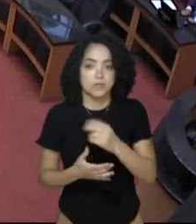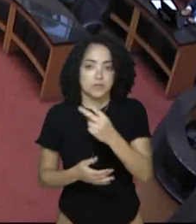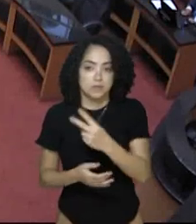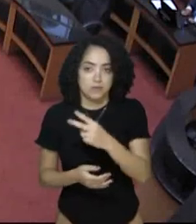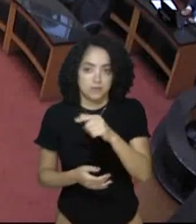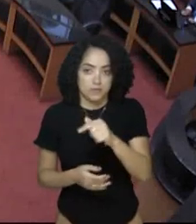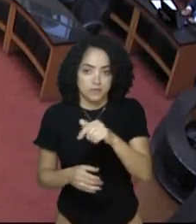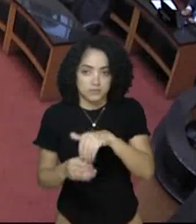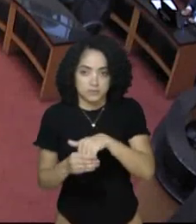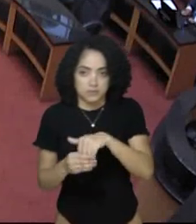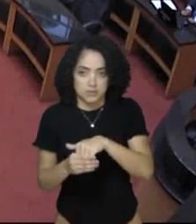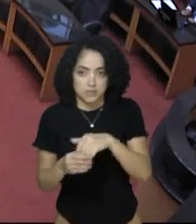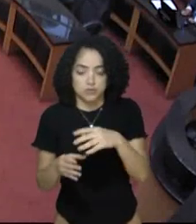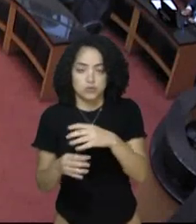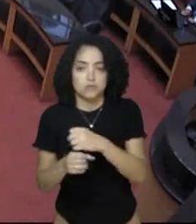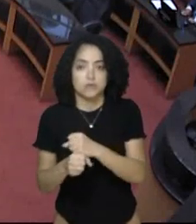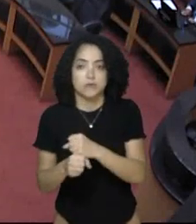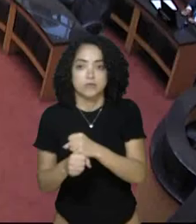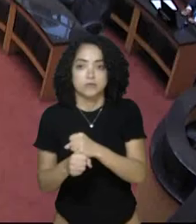27.